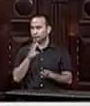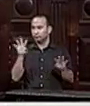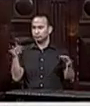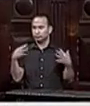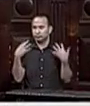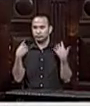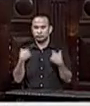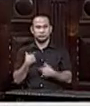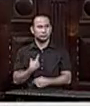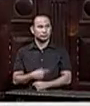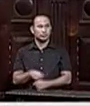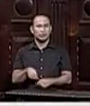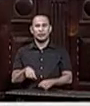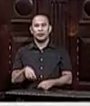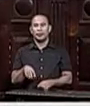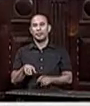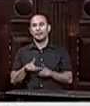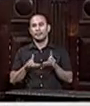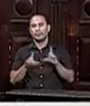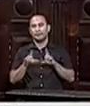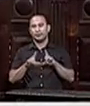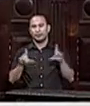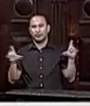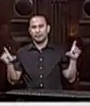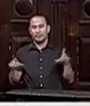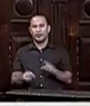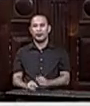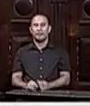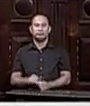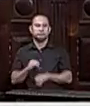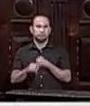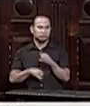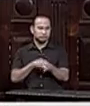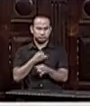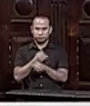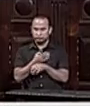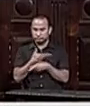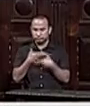TV Alerj, nos seguem pelas redes sociais,